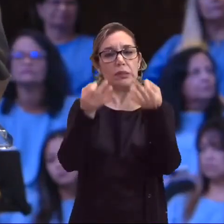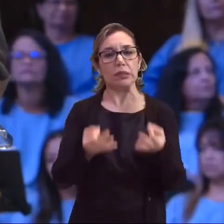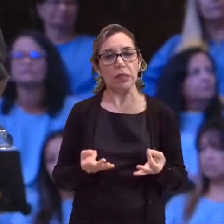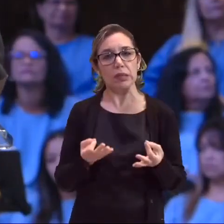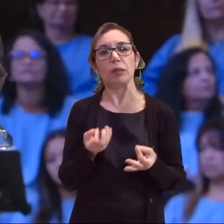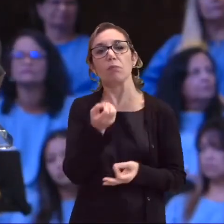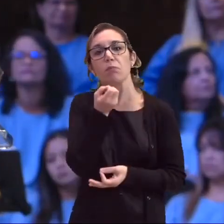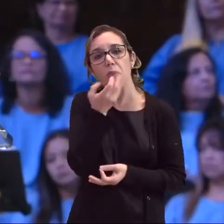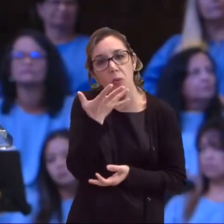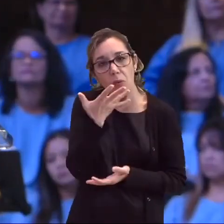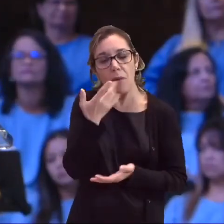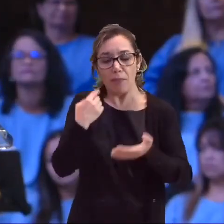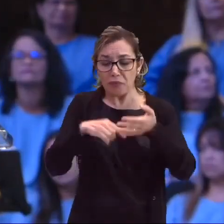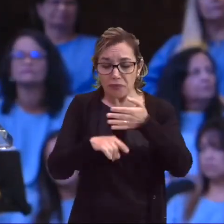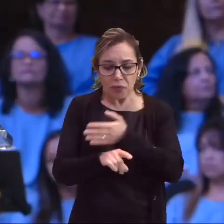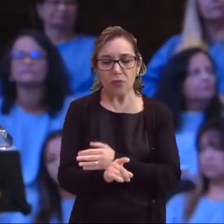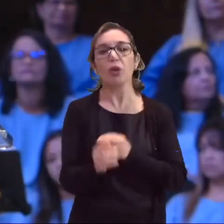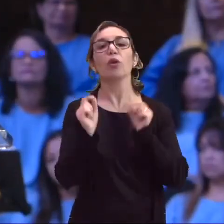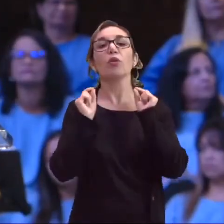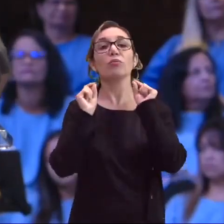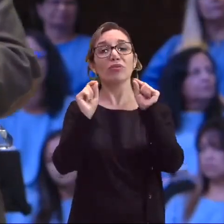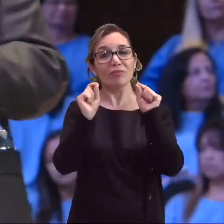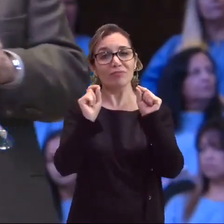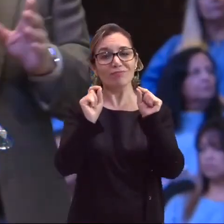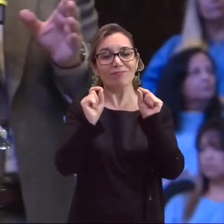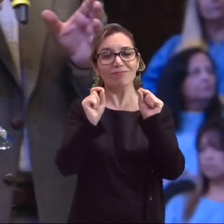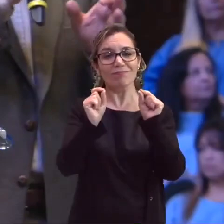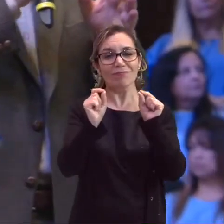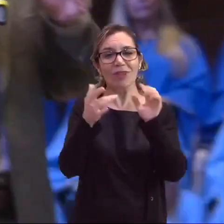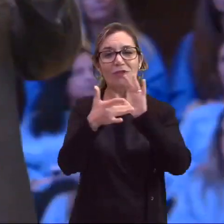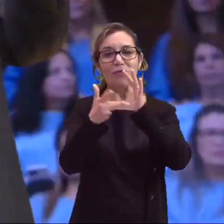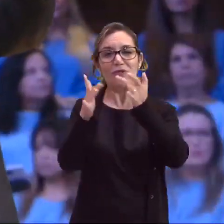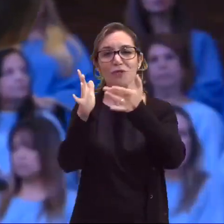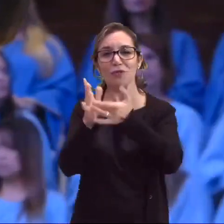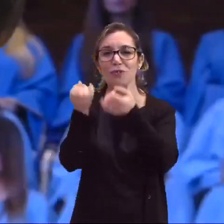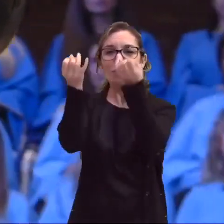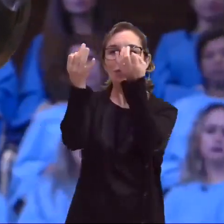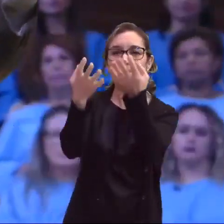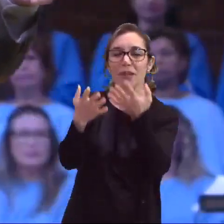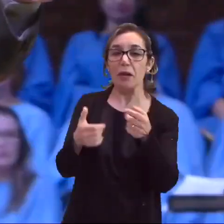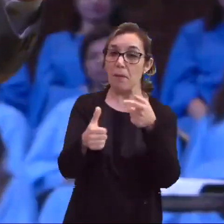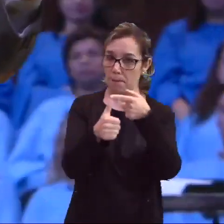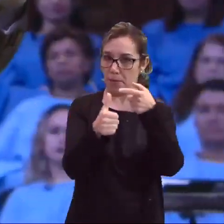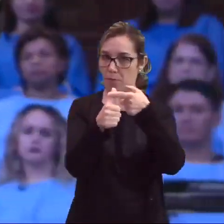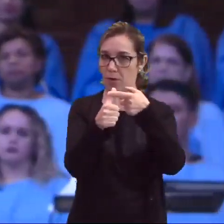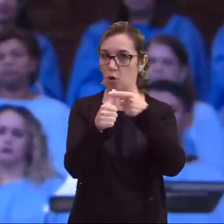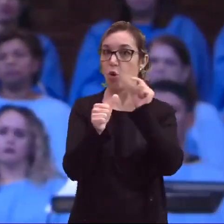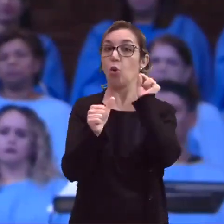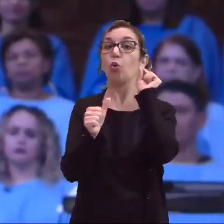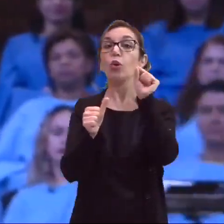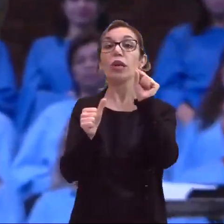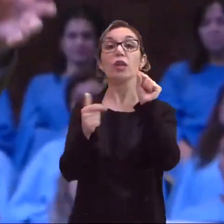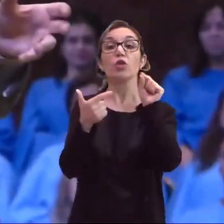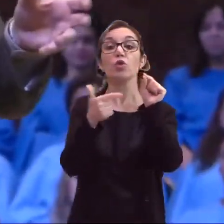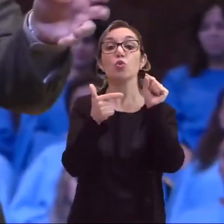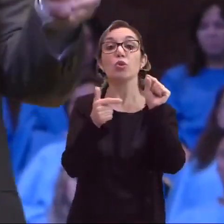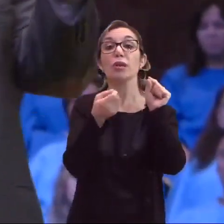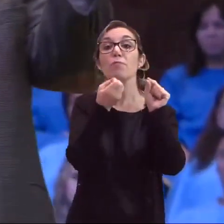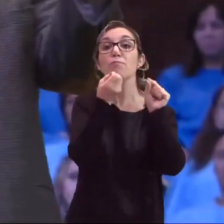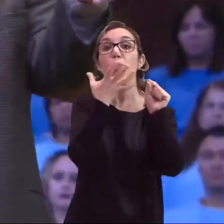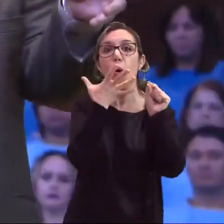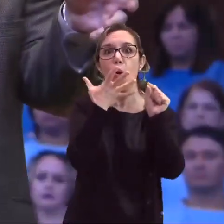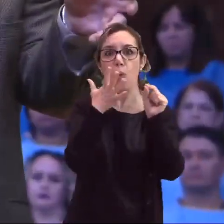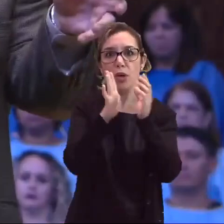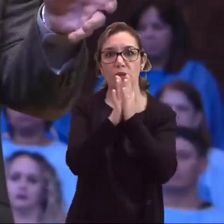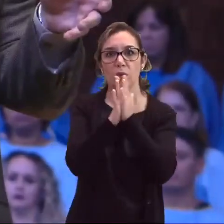na nossa vida e esse contraste Jesus vai dizer o que não é oração eficaz